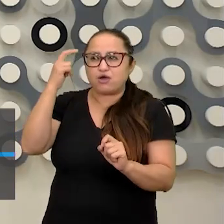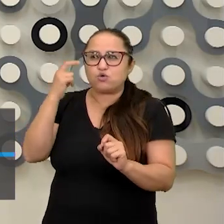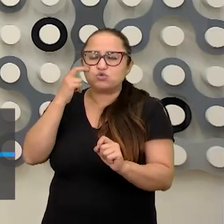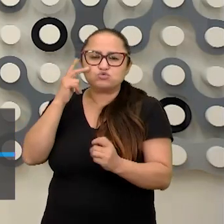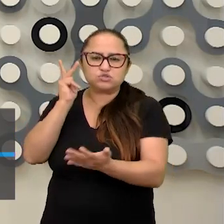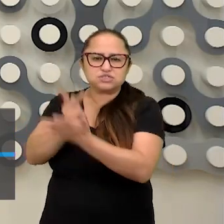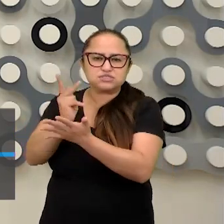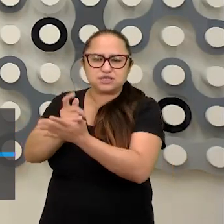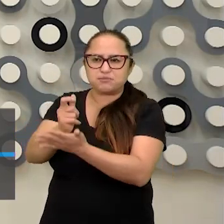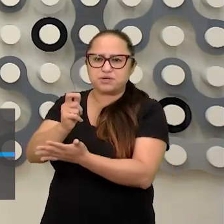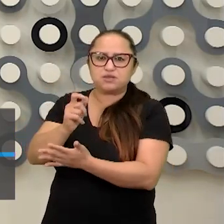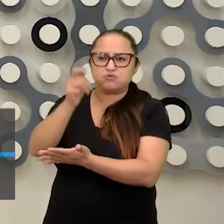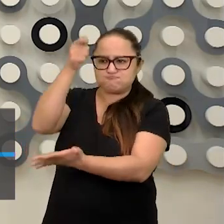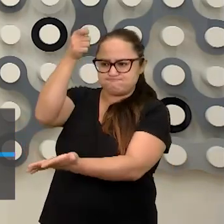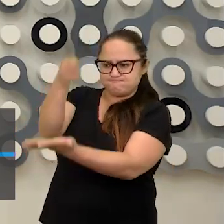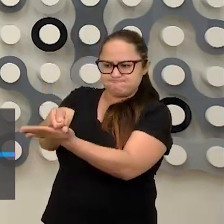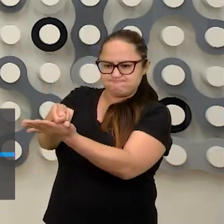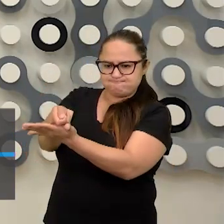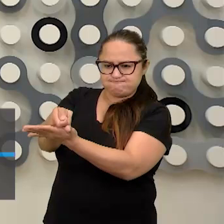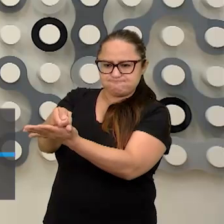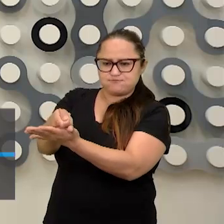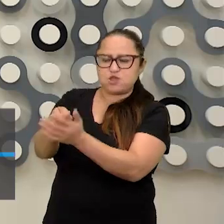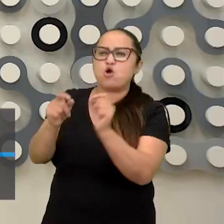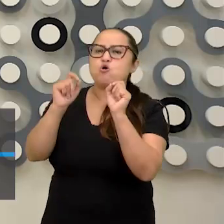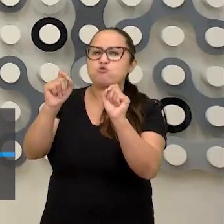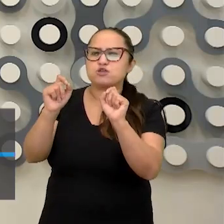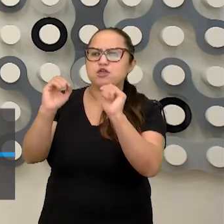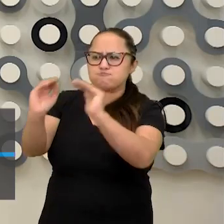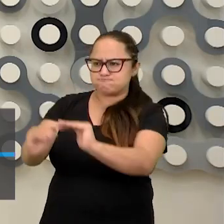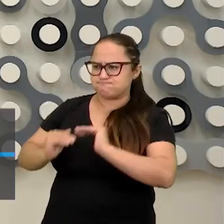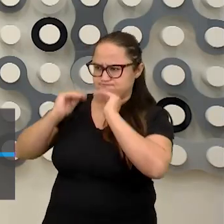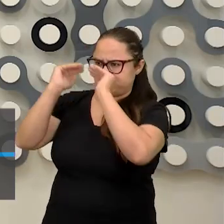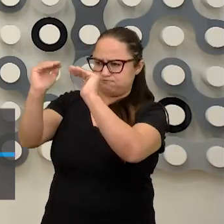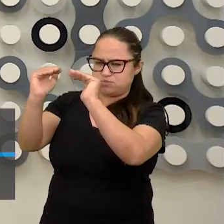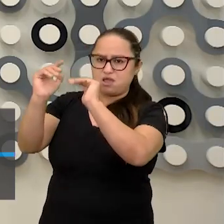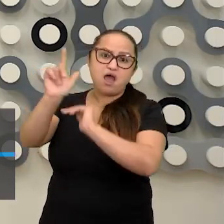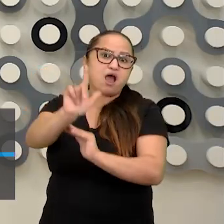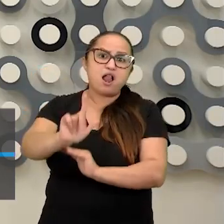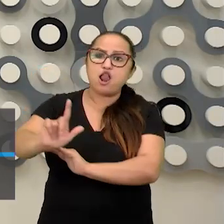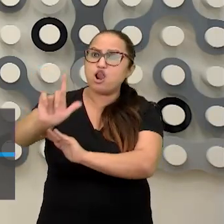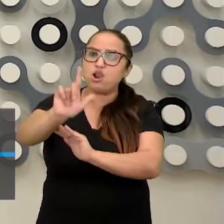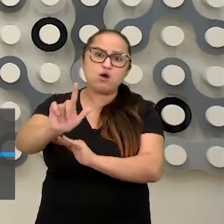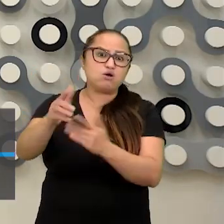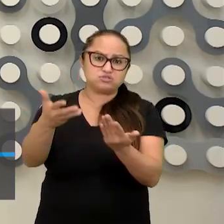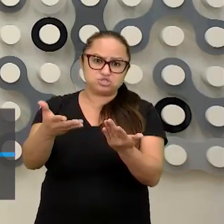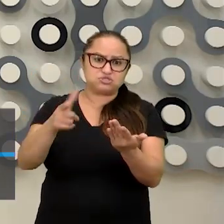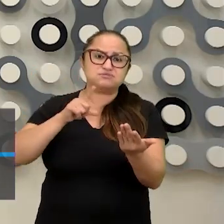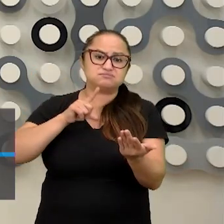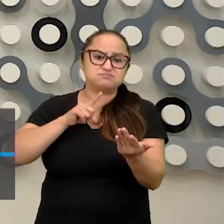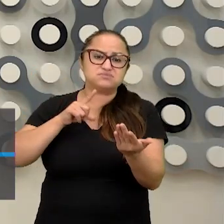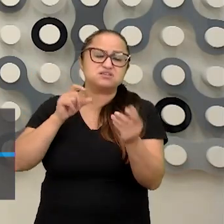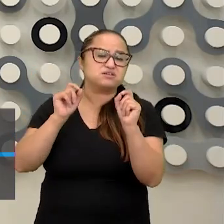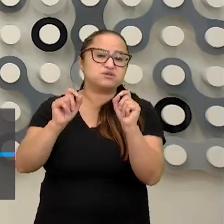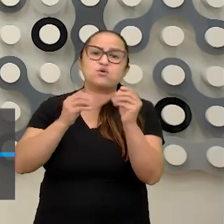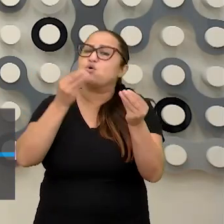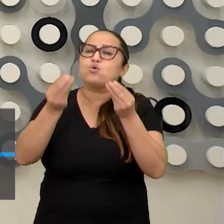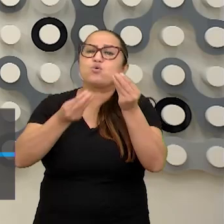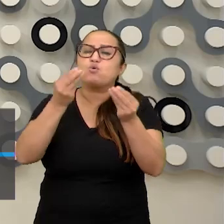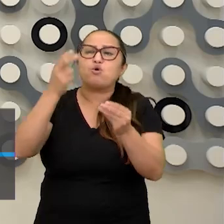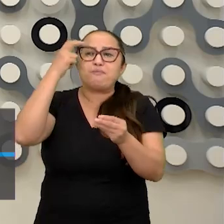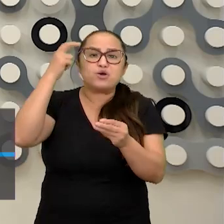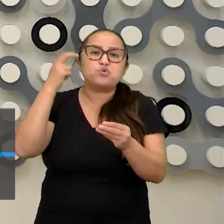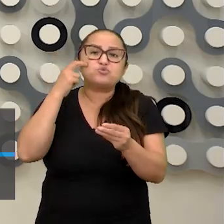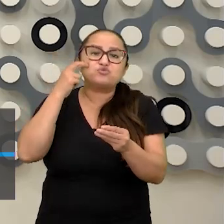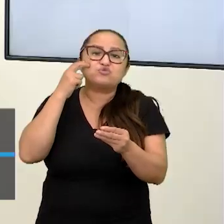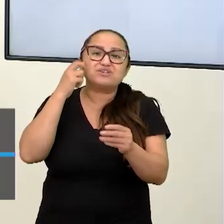única ordem, a um único poder, a uma única lógica. E isso tem a ver, então, com a nossa discussão de cultura de